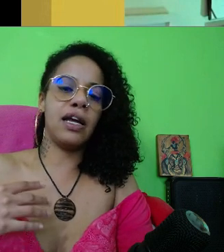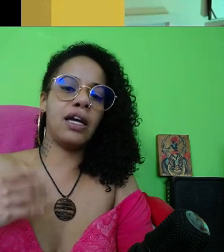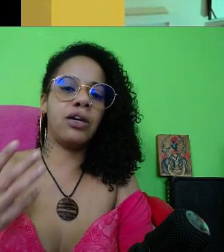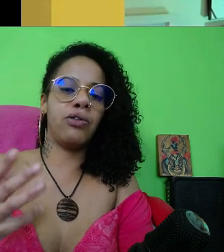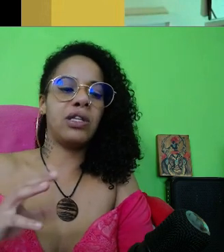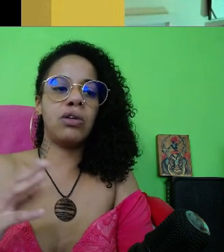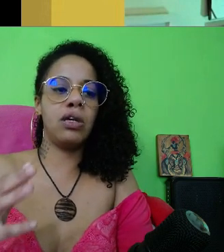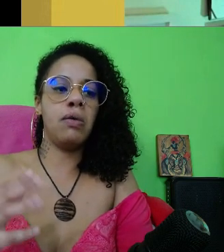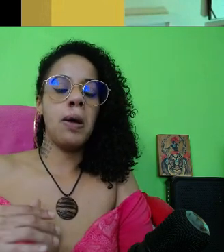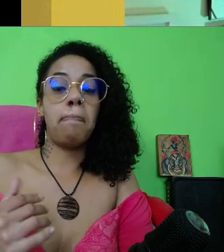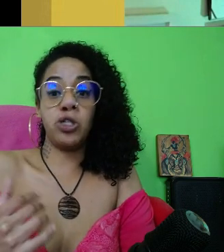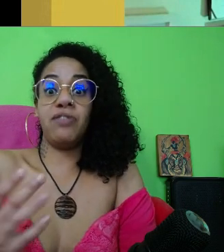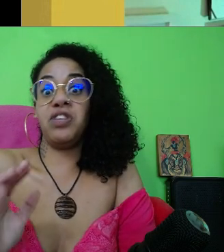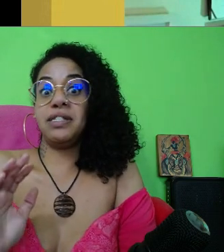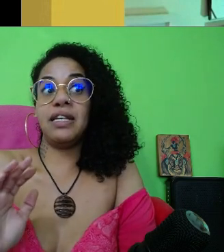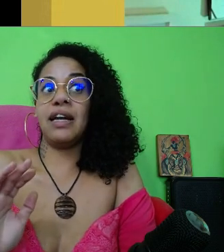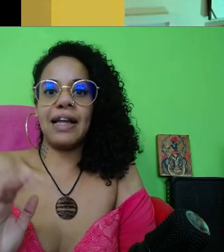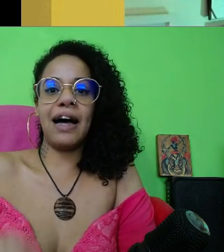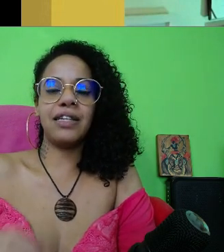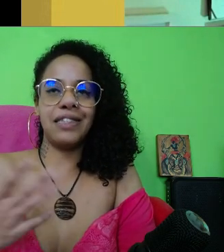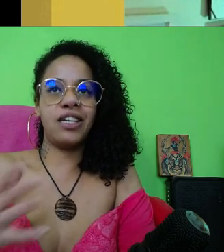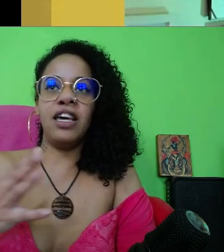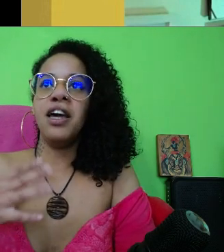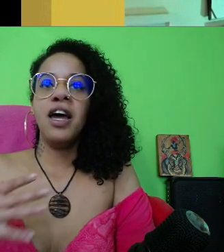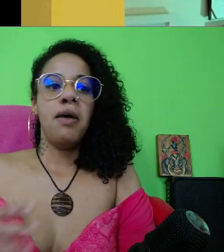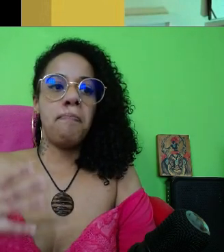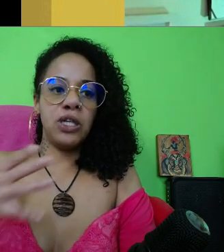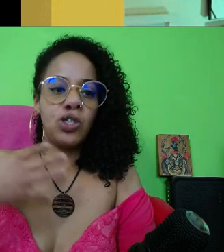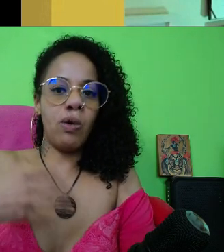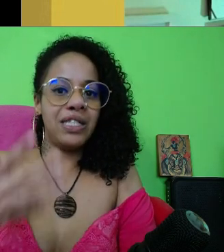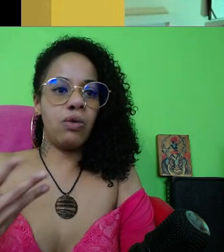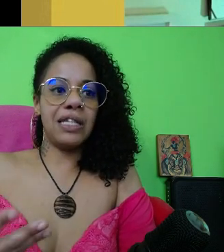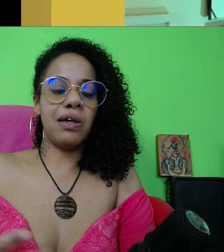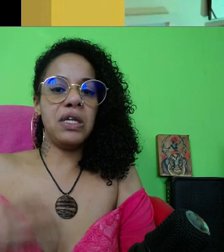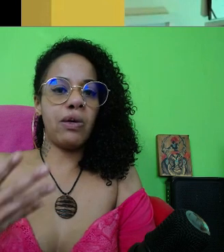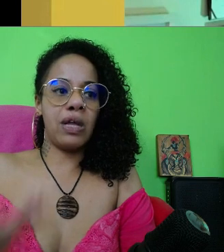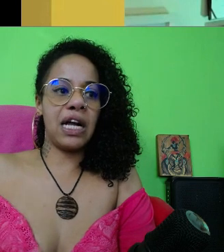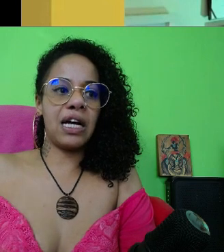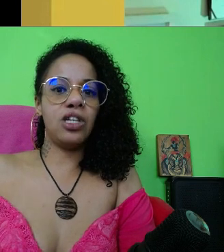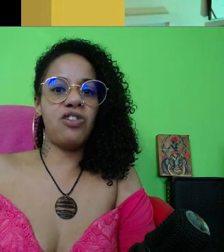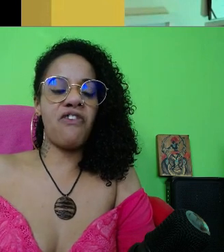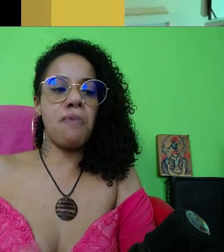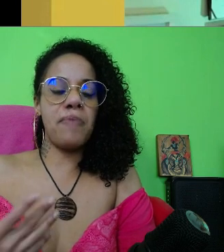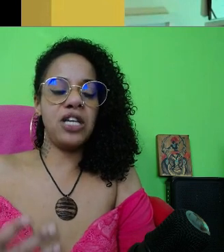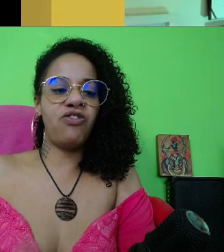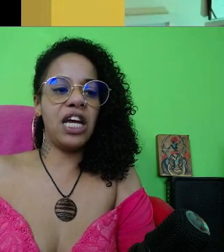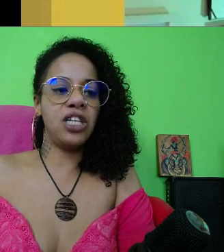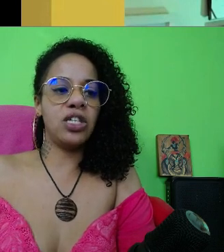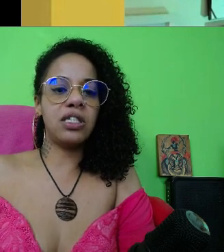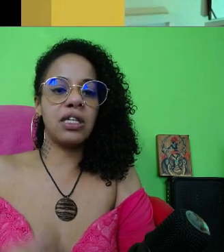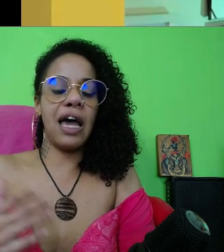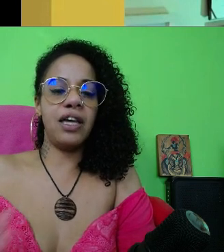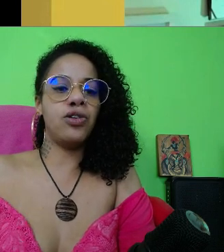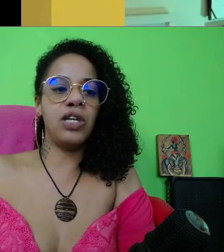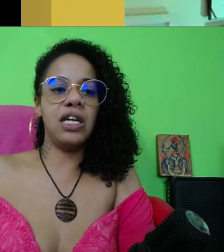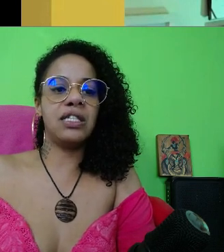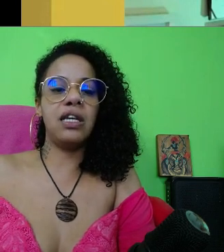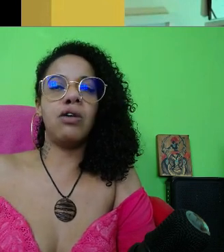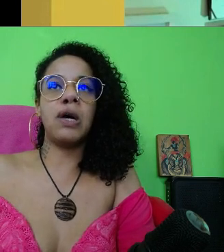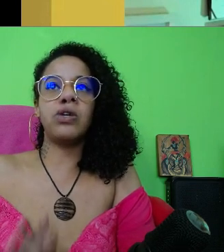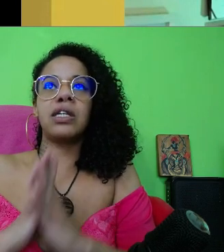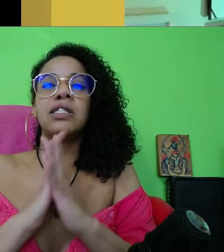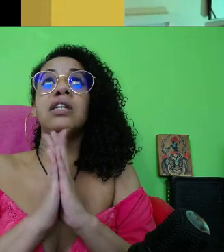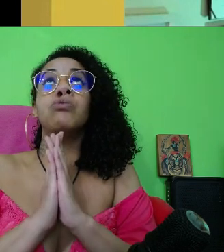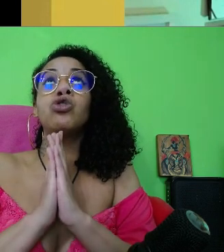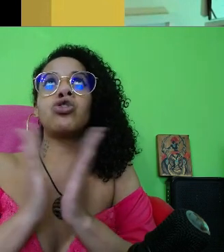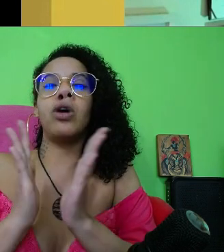de ironia né que eu entendo que possa vir a ser ataques aqui pessoas iguais a mim são atacadas de forma bem diferentes ironia